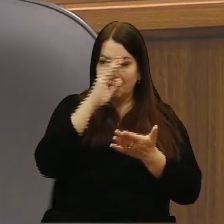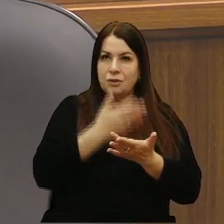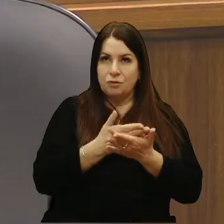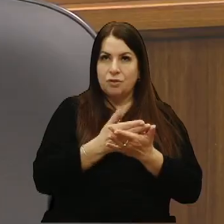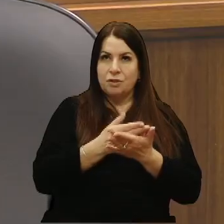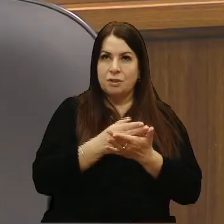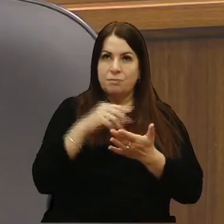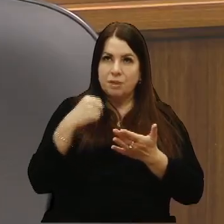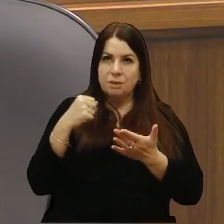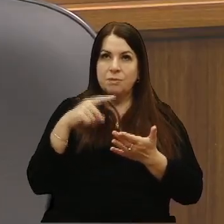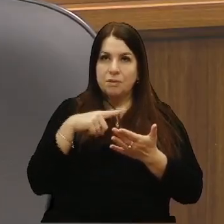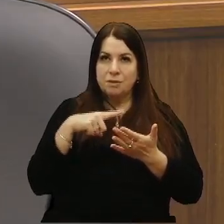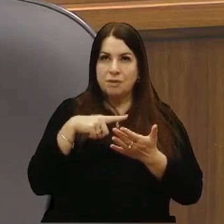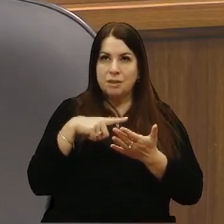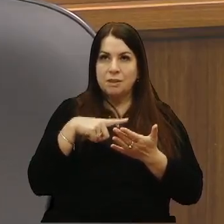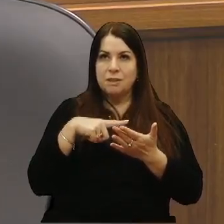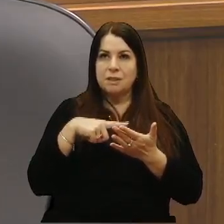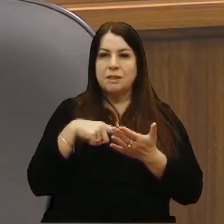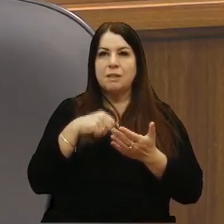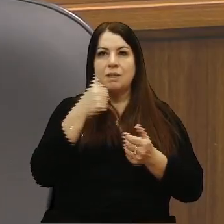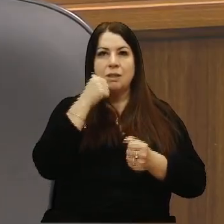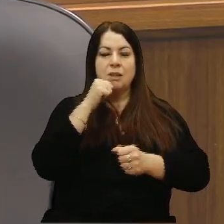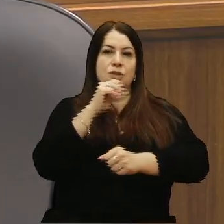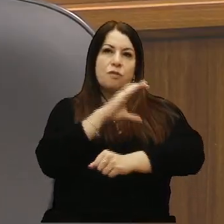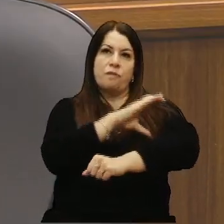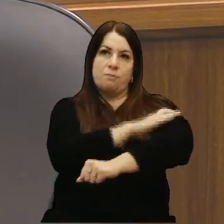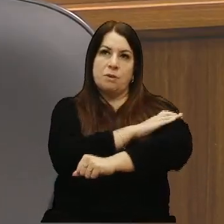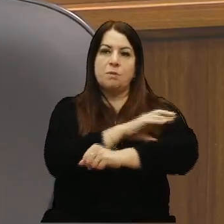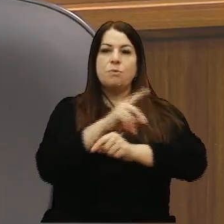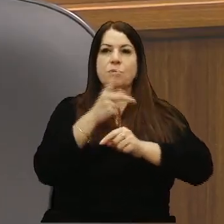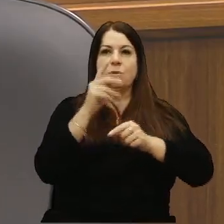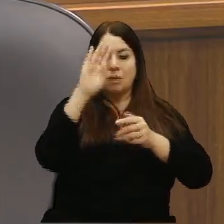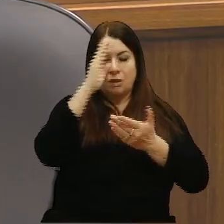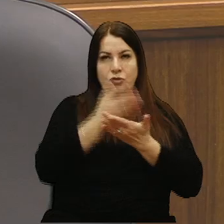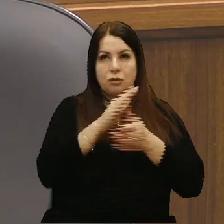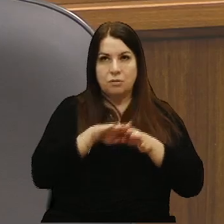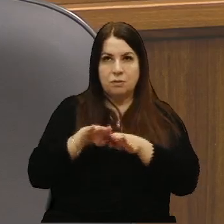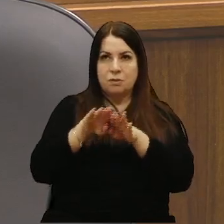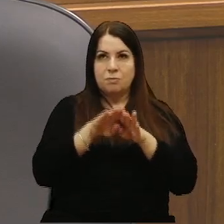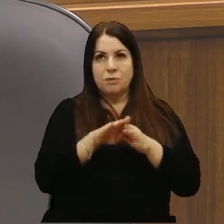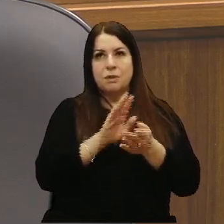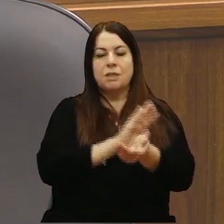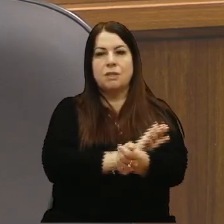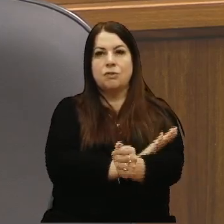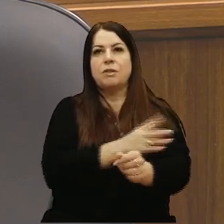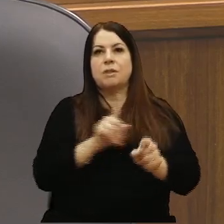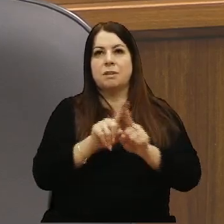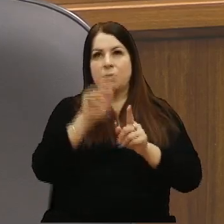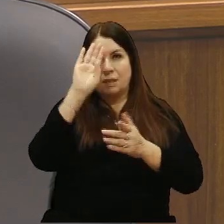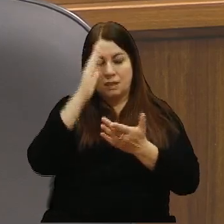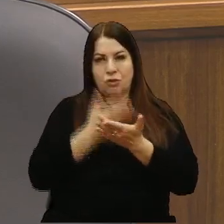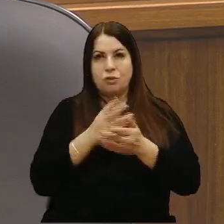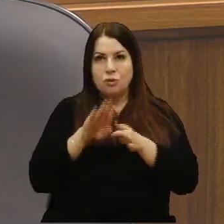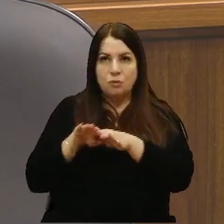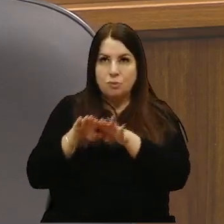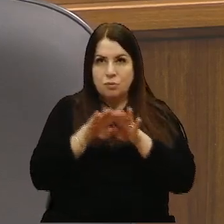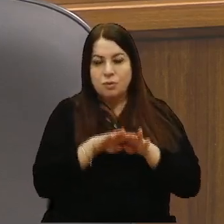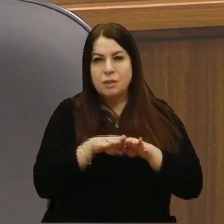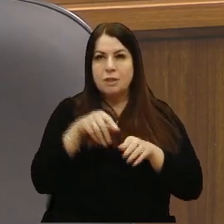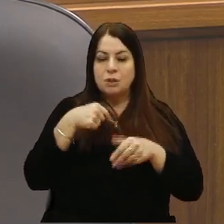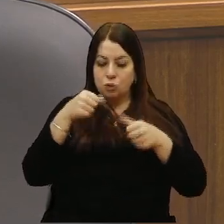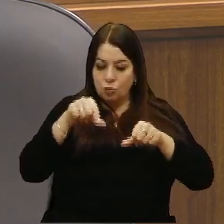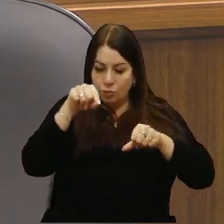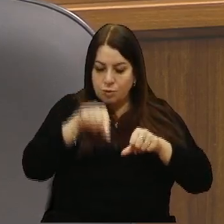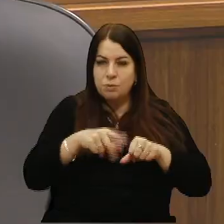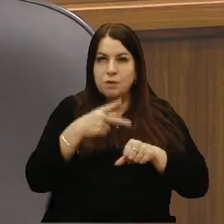que nós precisamos ser. Sou feminista porque acredito na igualdade, sou antirracista porque acredito na igualdade, estou aqui